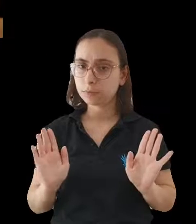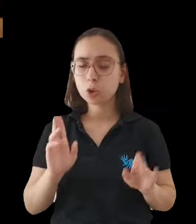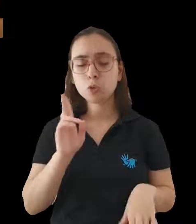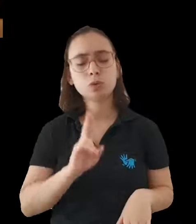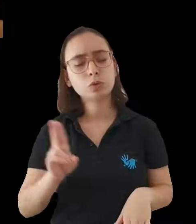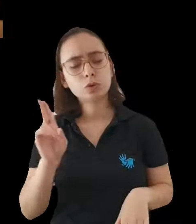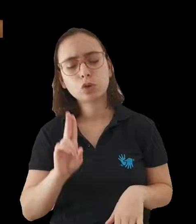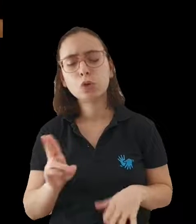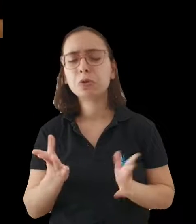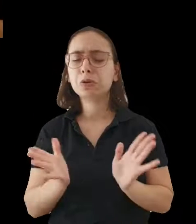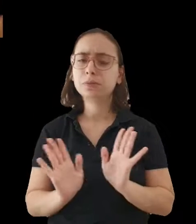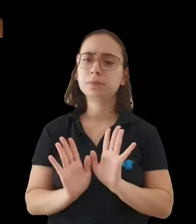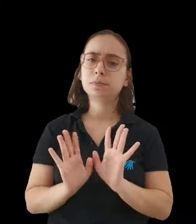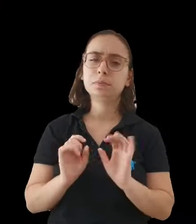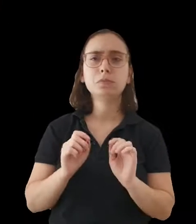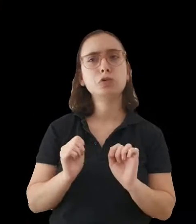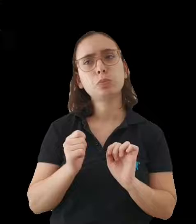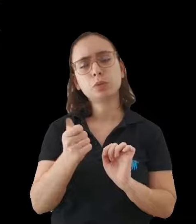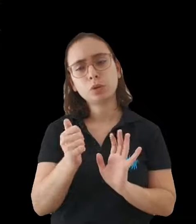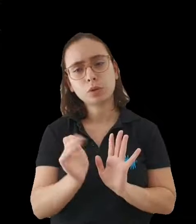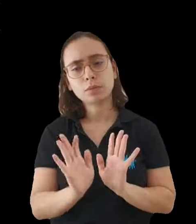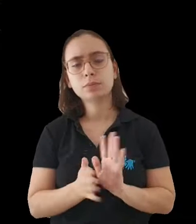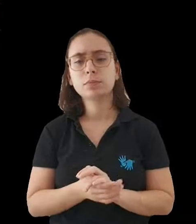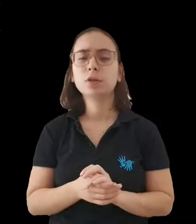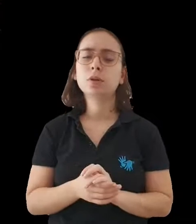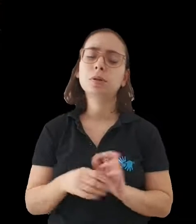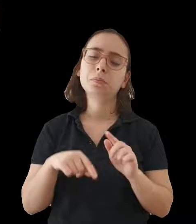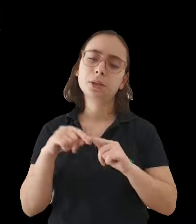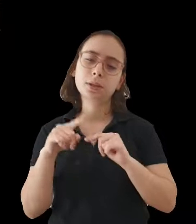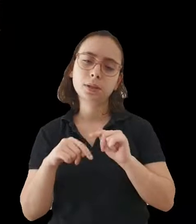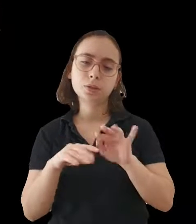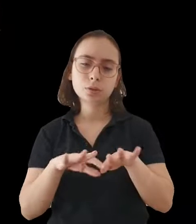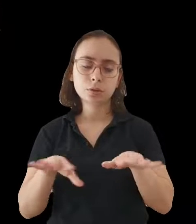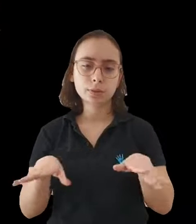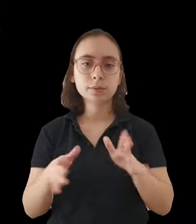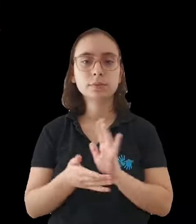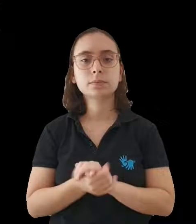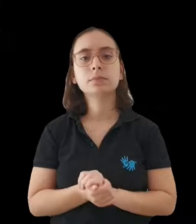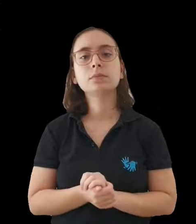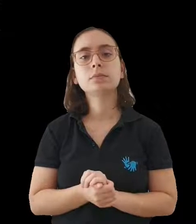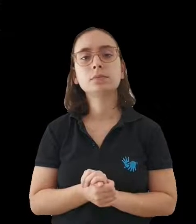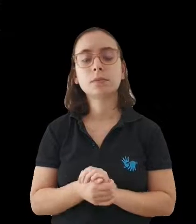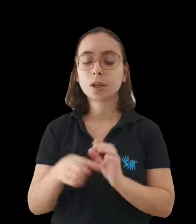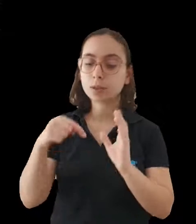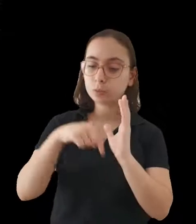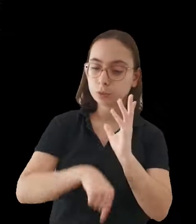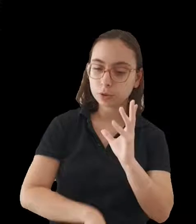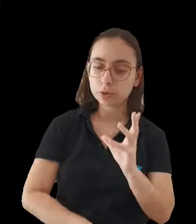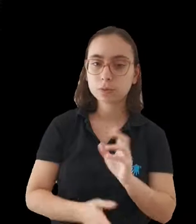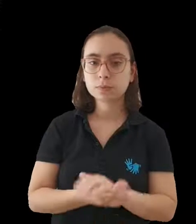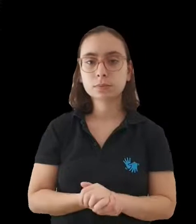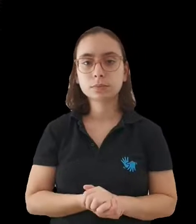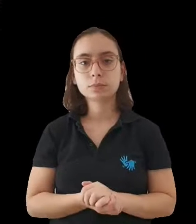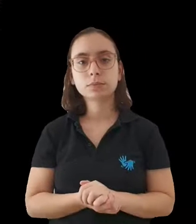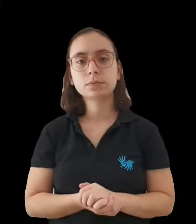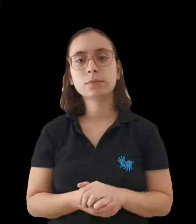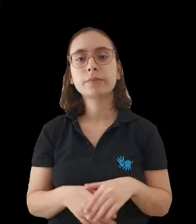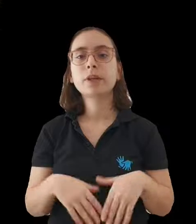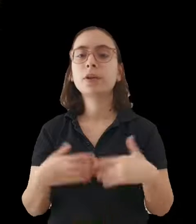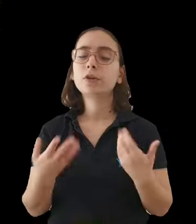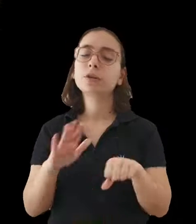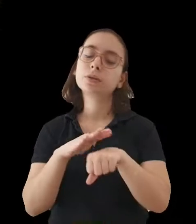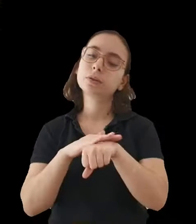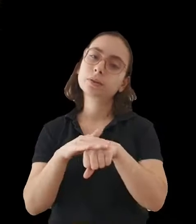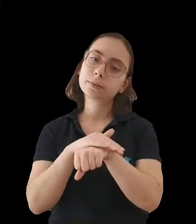tanto os materiais que estão ali, né? Além do poço. Então, era isso que eu queria conversar com